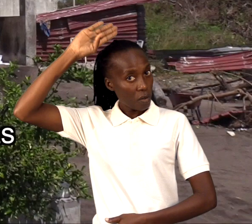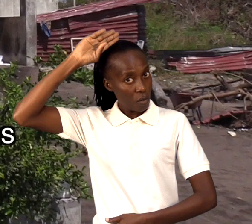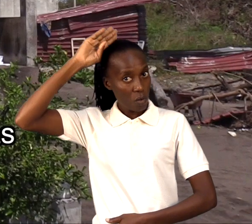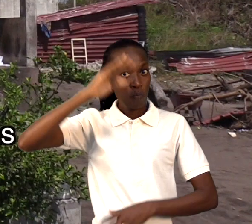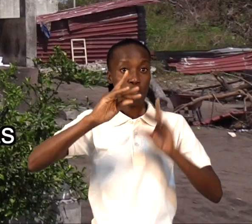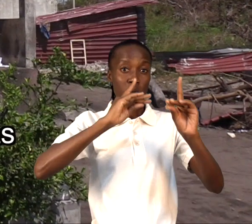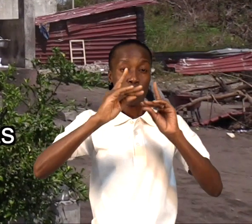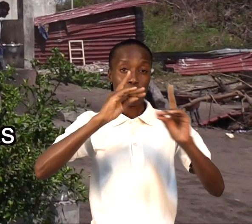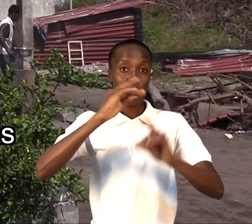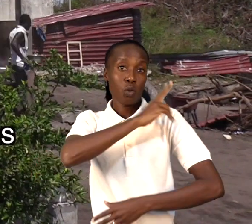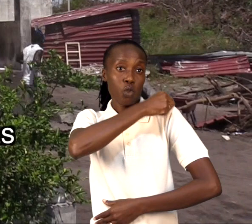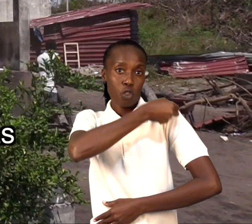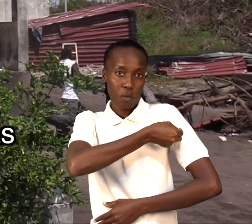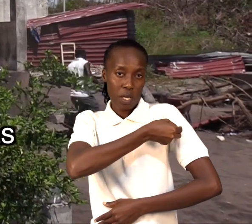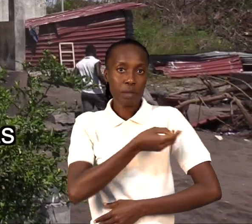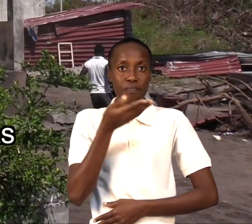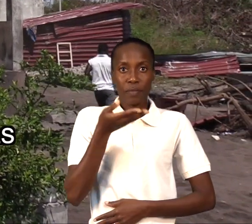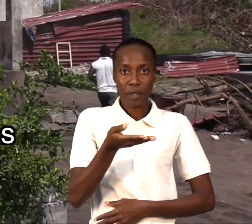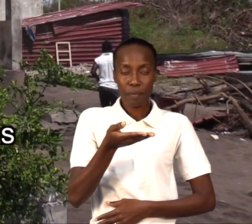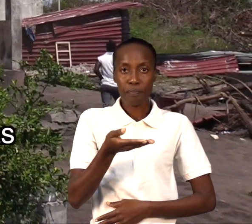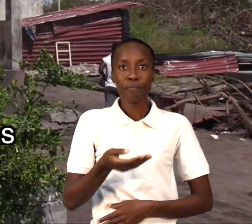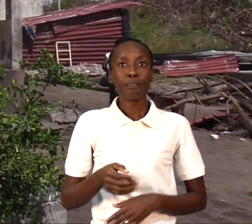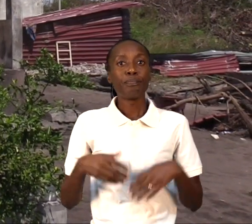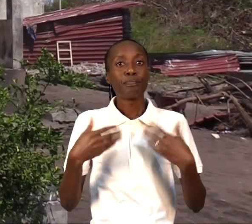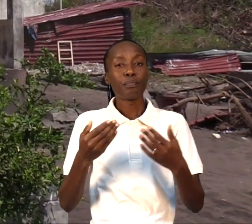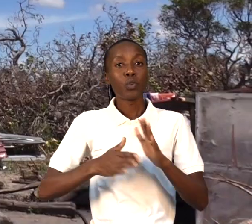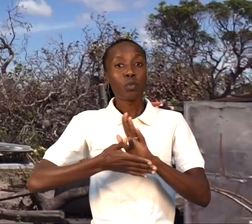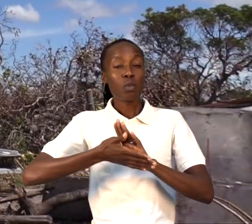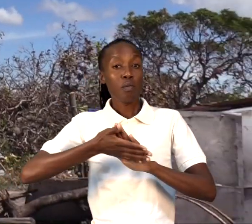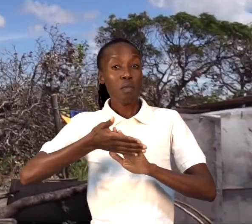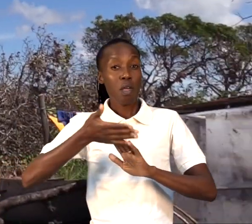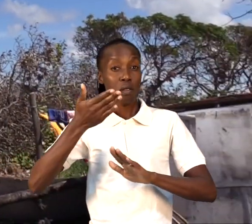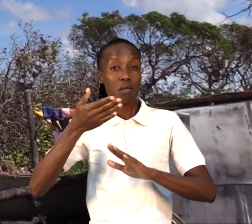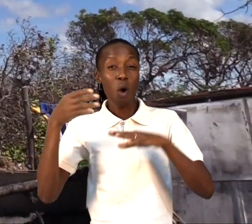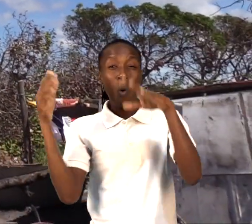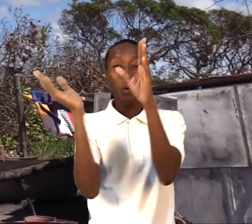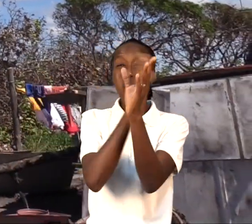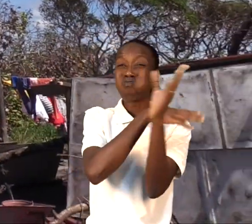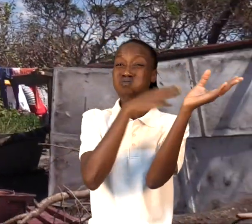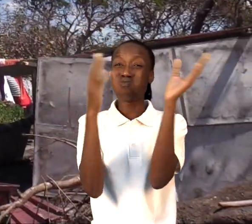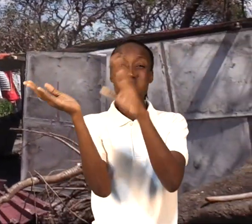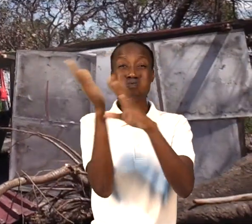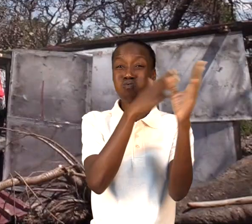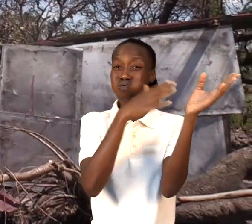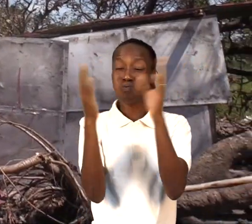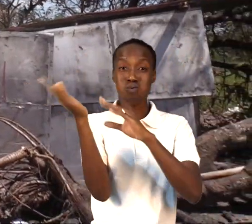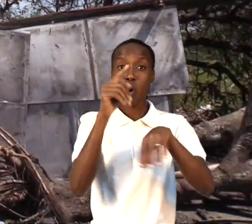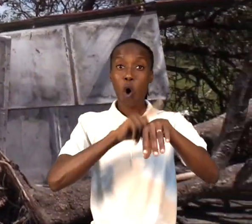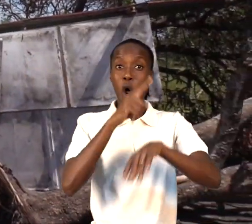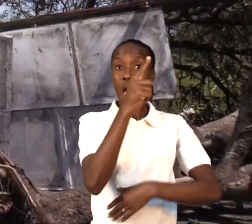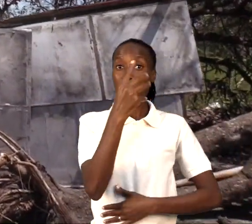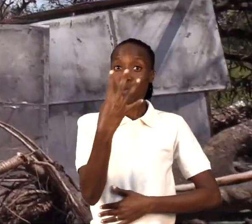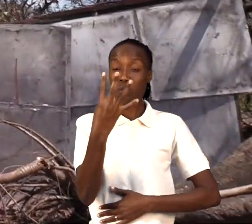Quando começa o ciclone, às 14, começou a soprar e tivemos